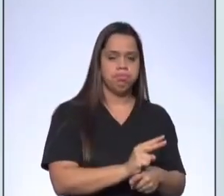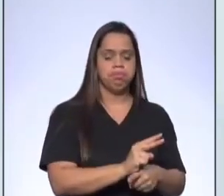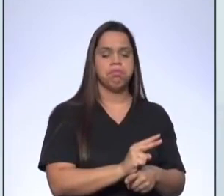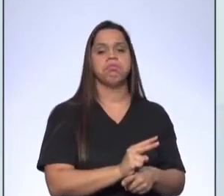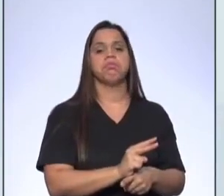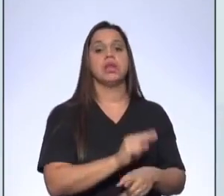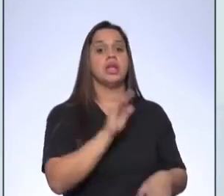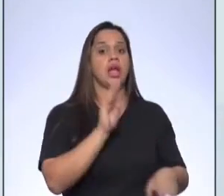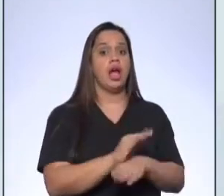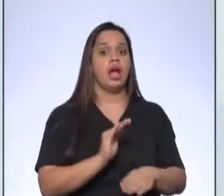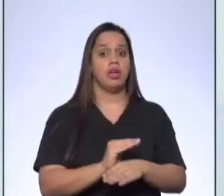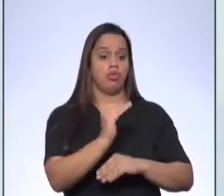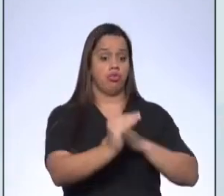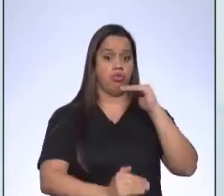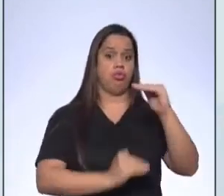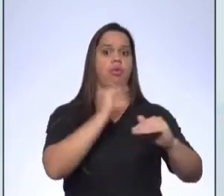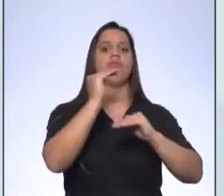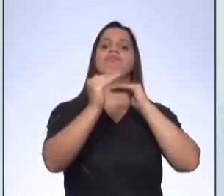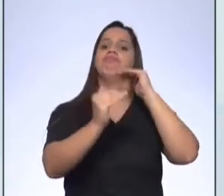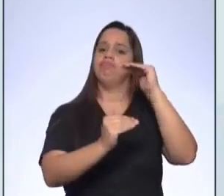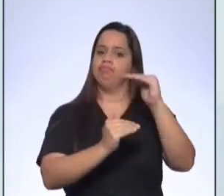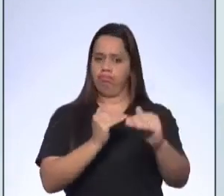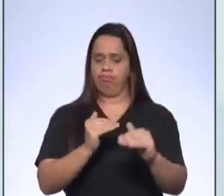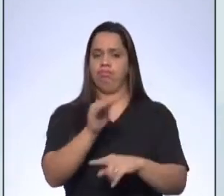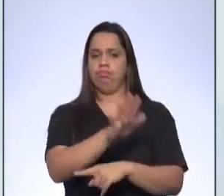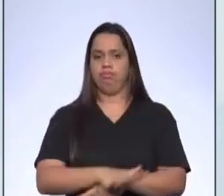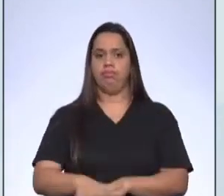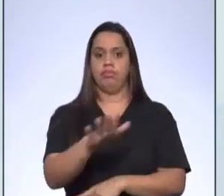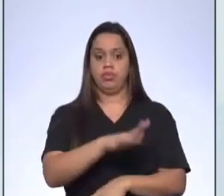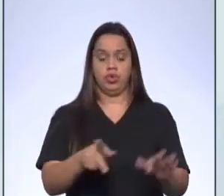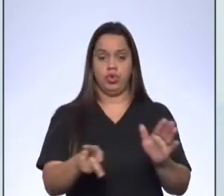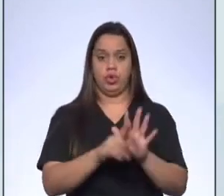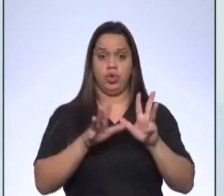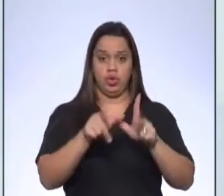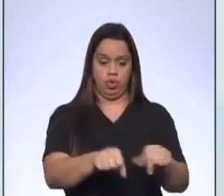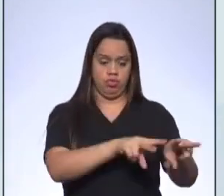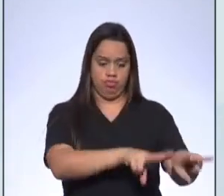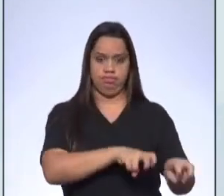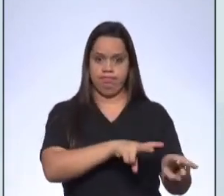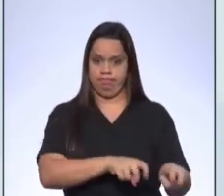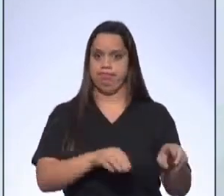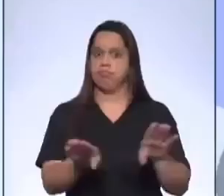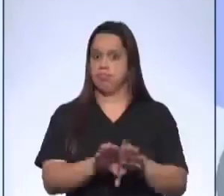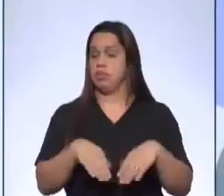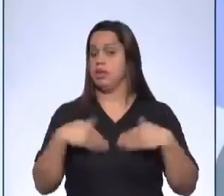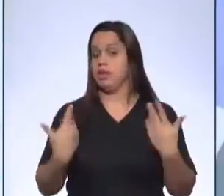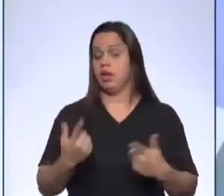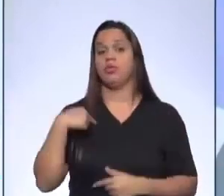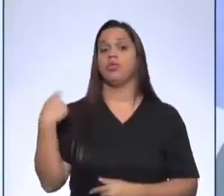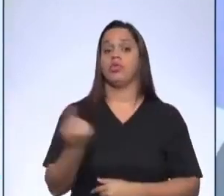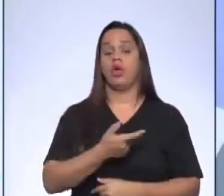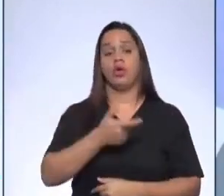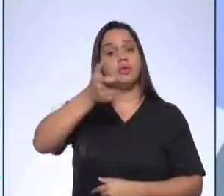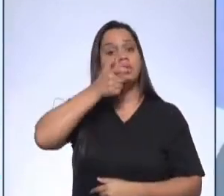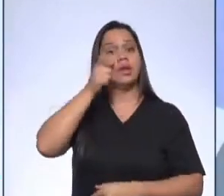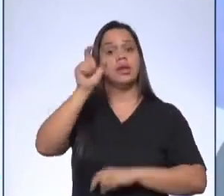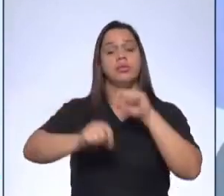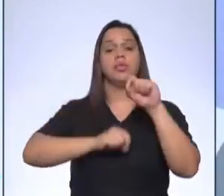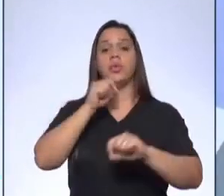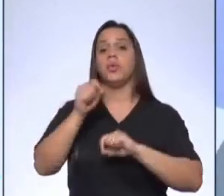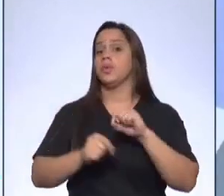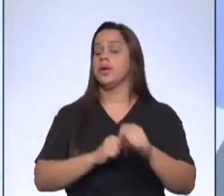ajudou muito no desenvolvimento da agricultura. Então, nós observamos